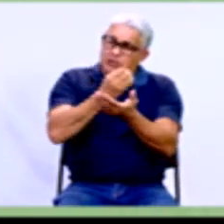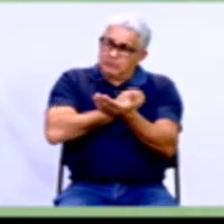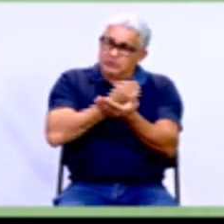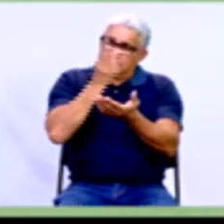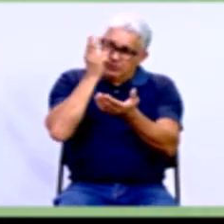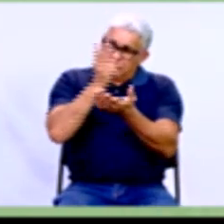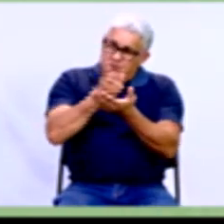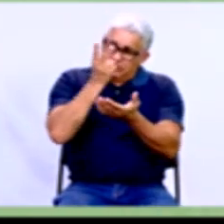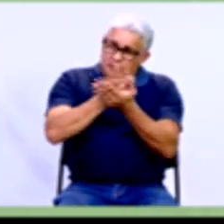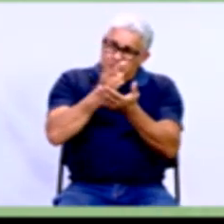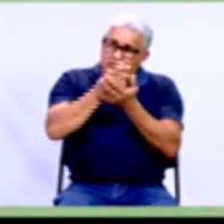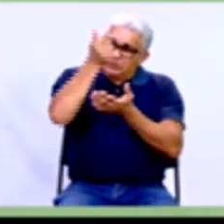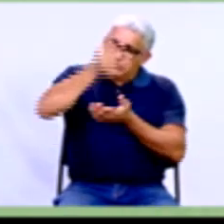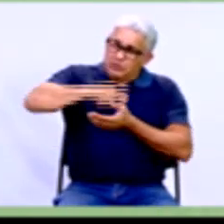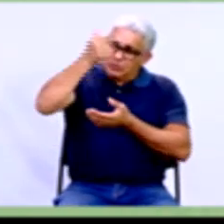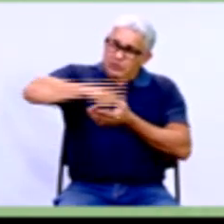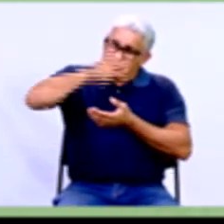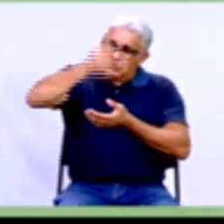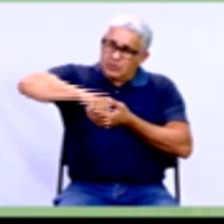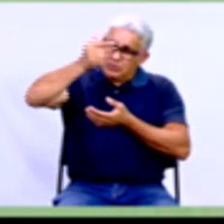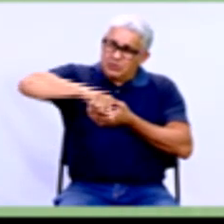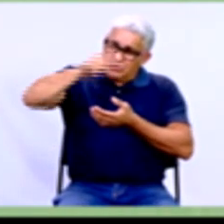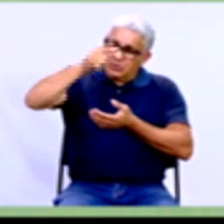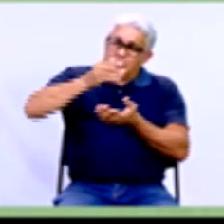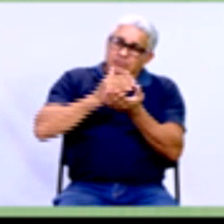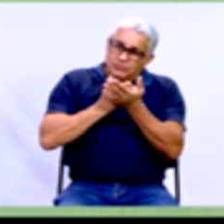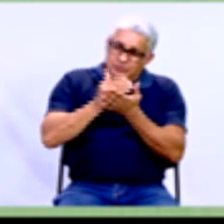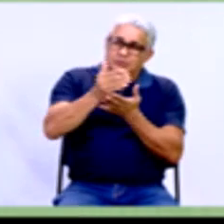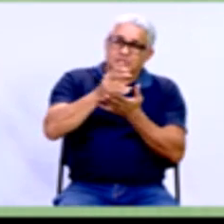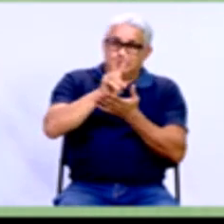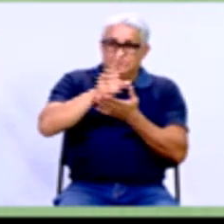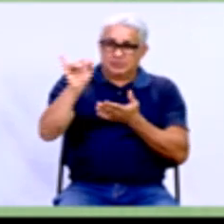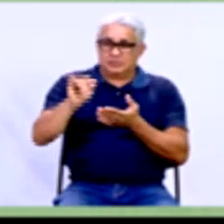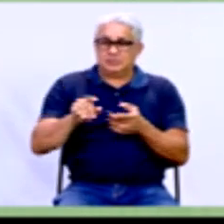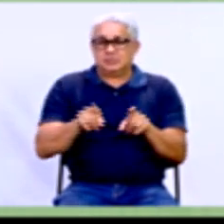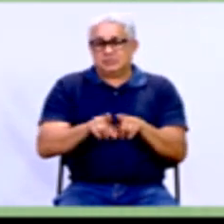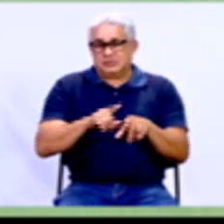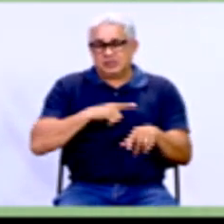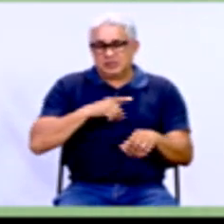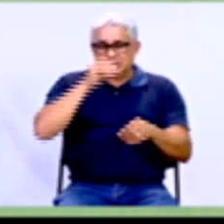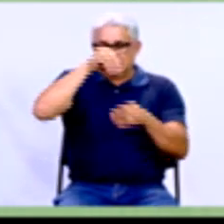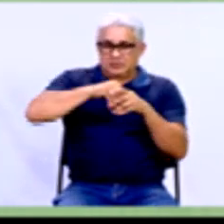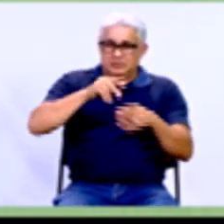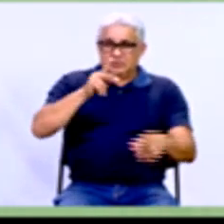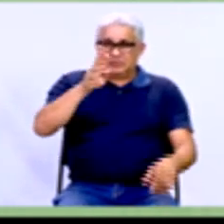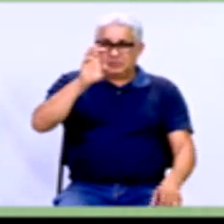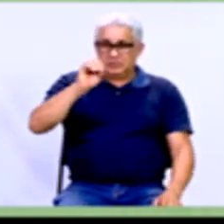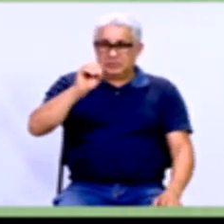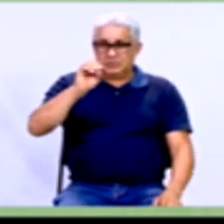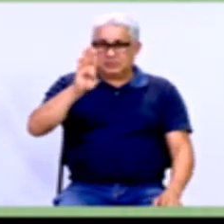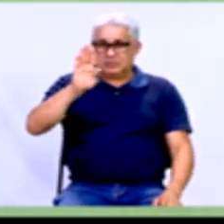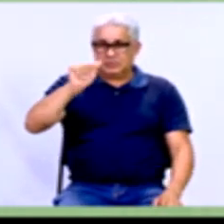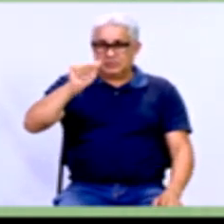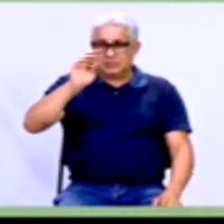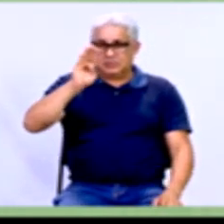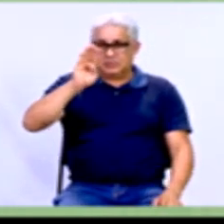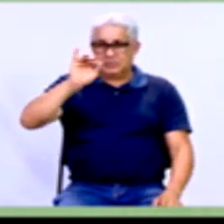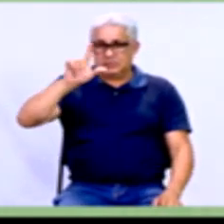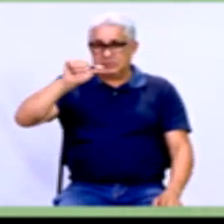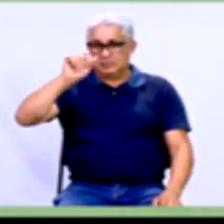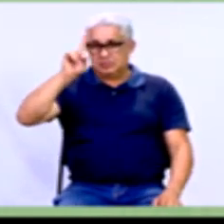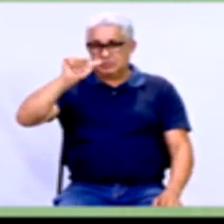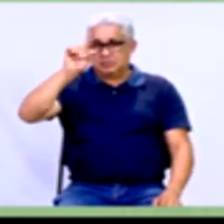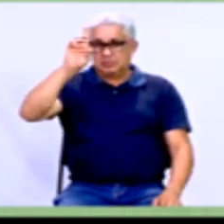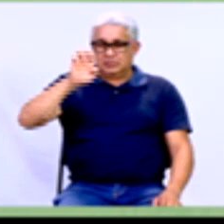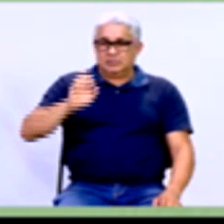começar a repetir várias vezes o mesmo número, né? Daí a gente tem dentro da probabilidade o espaço amostral, que